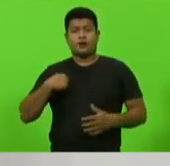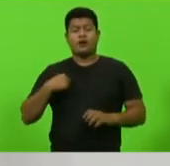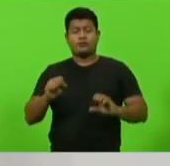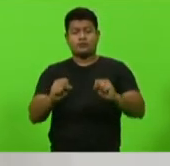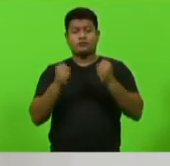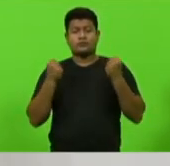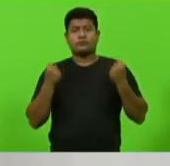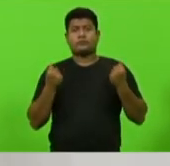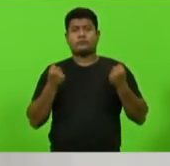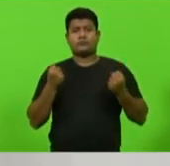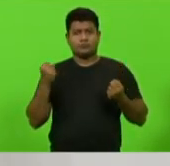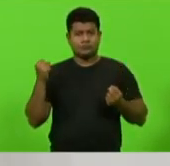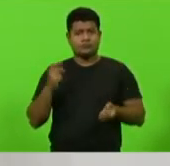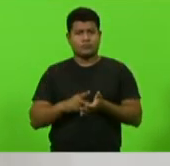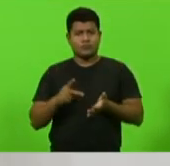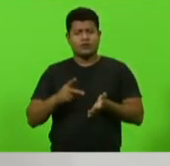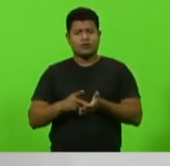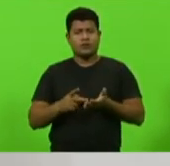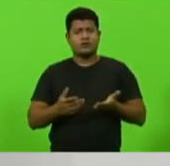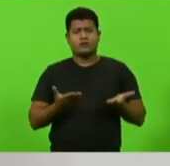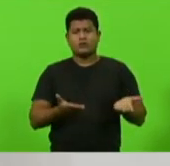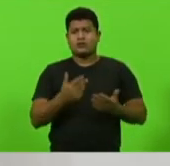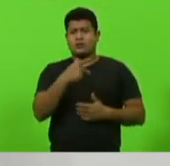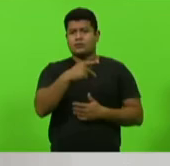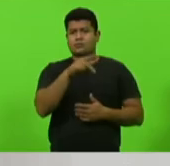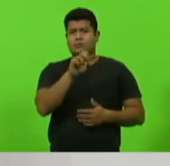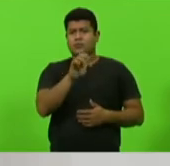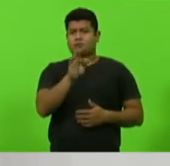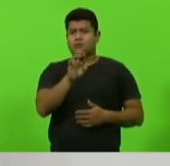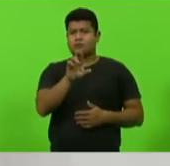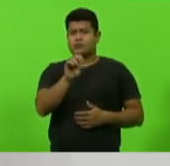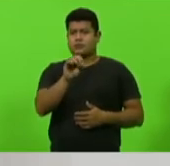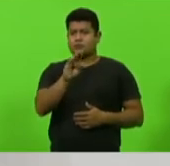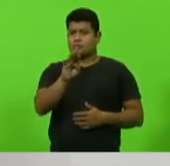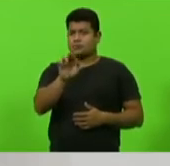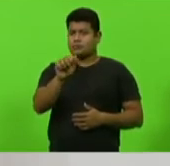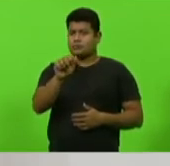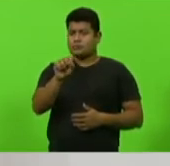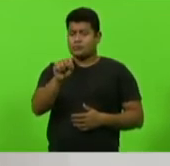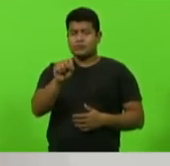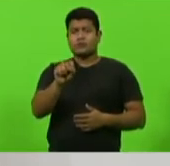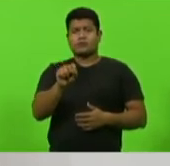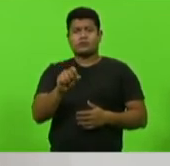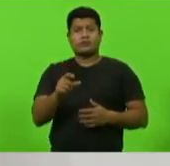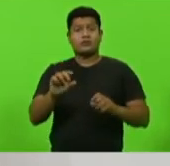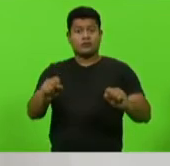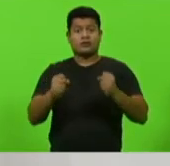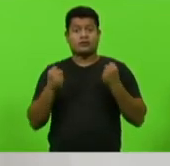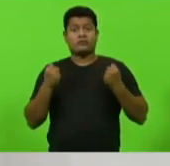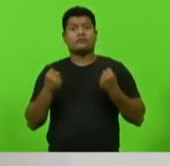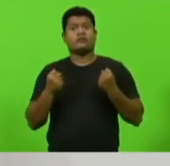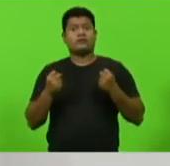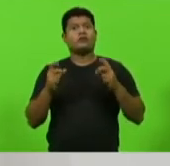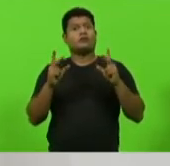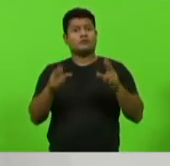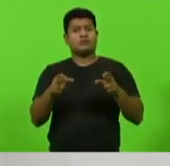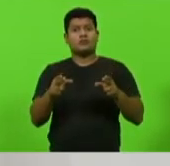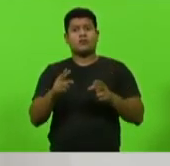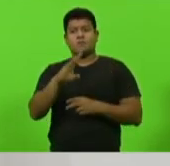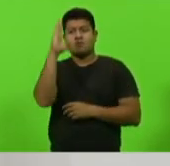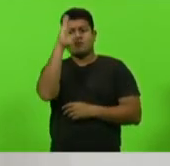Eu defendo mesmo a nossa Petrobras, porque quem defende a Petrobras defende o Brasil. Quem luta pela